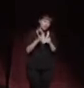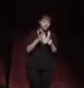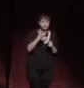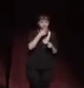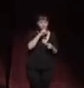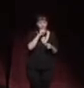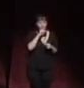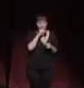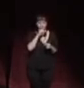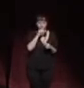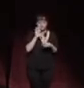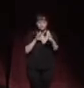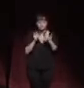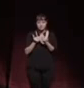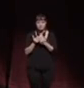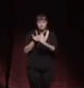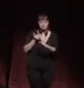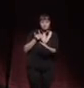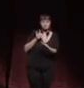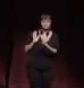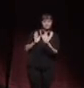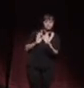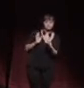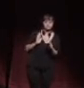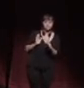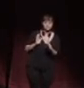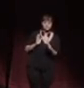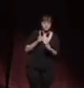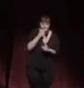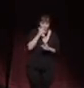outros se envolvem um pouco e ficam um pouco no... Agora,